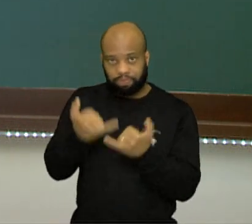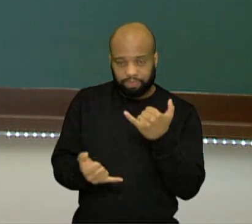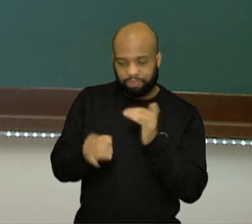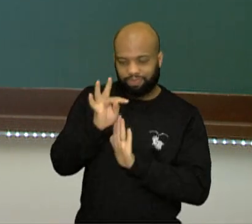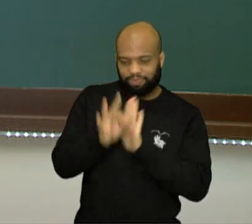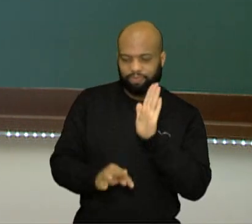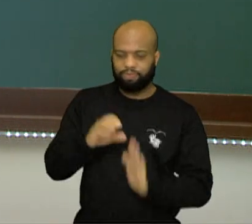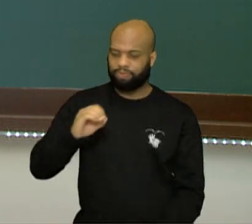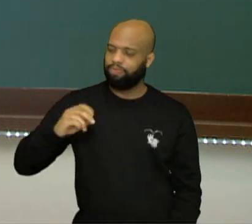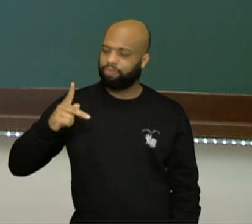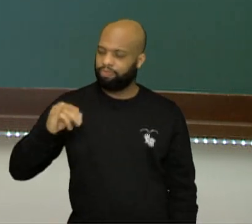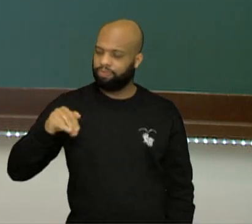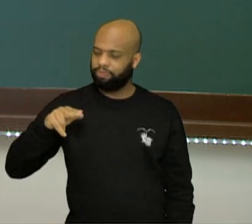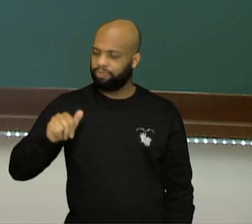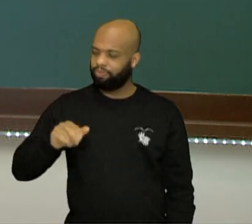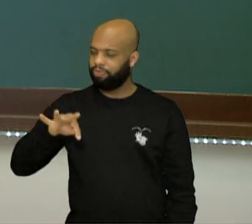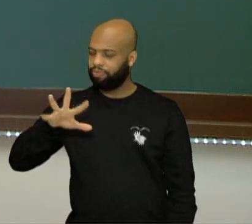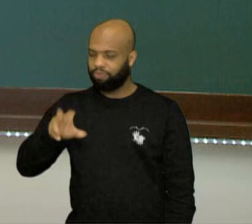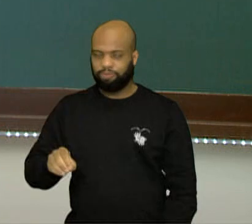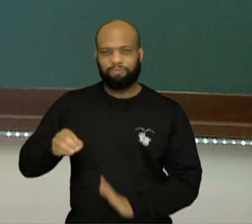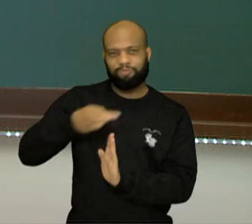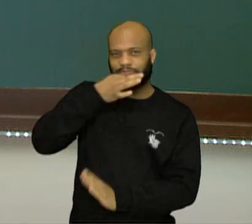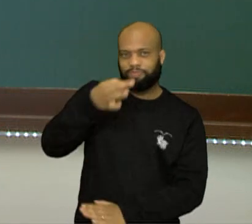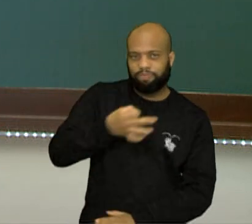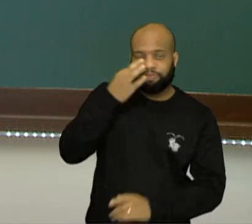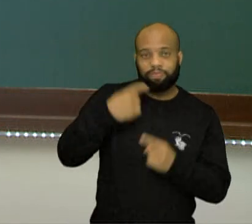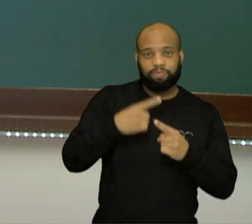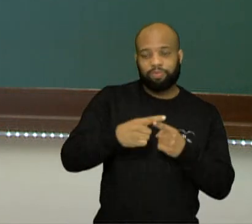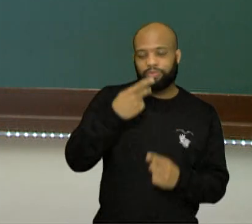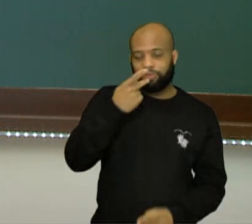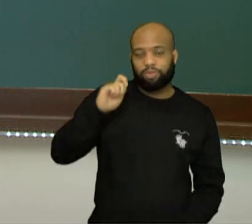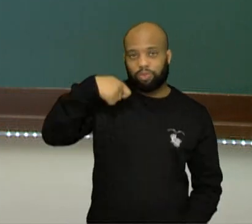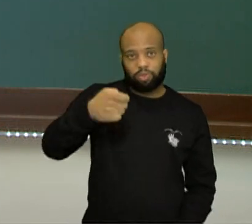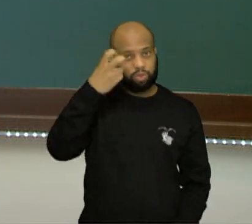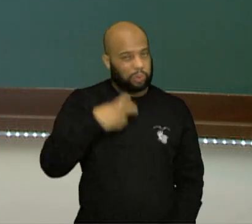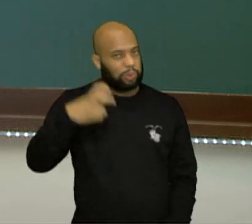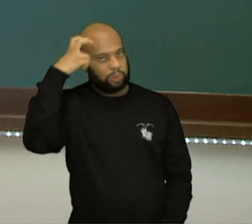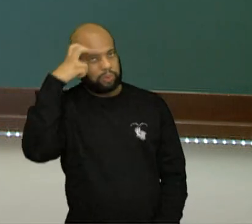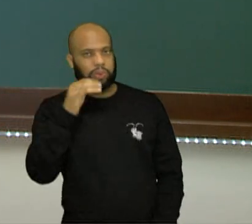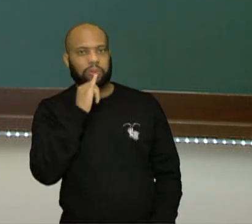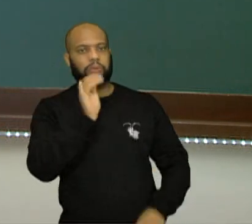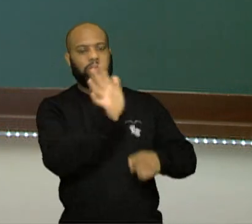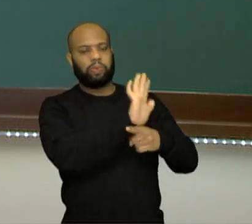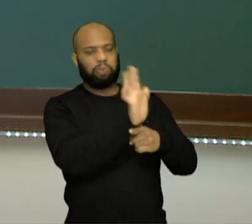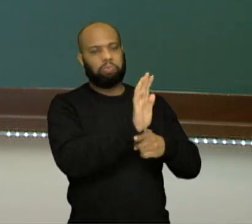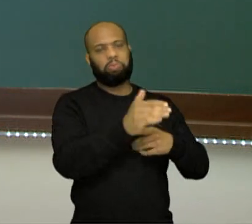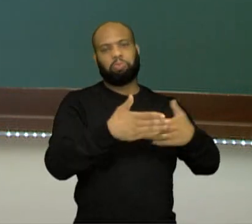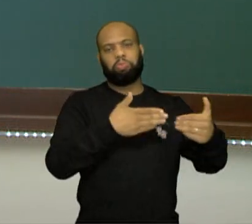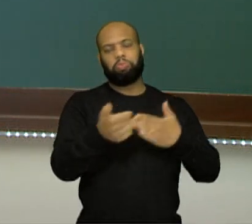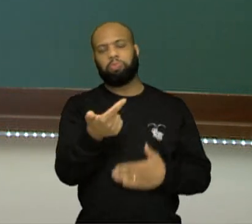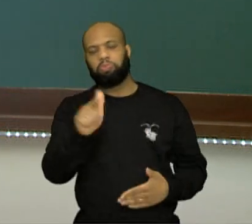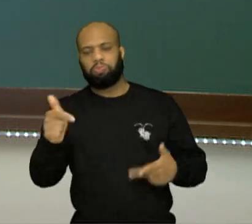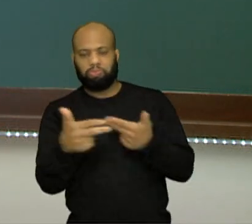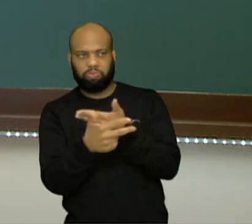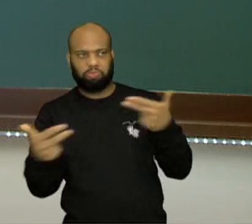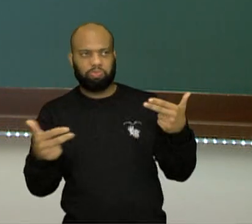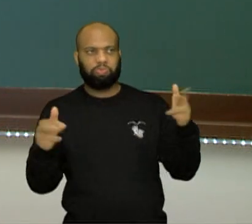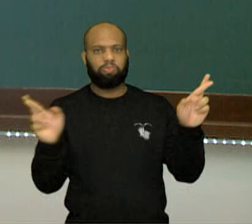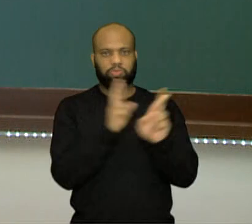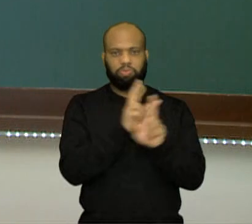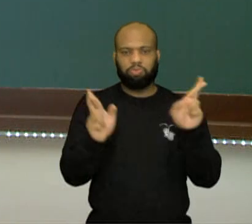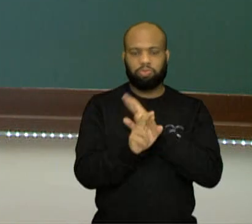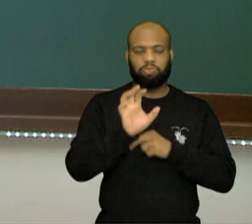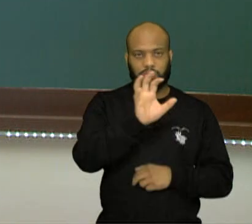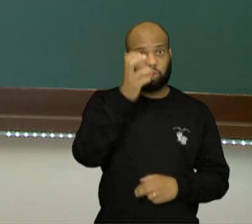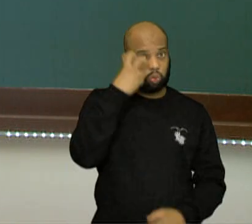O autor, além de falar sobre o produto cultural, seja filme, qualquer outro produto cultural,